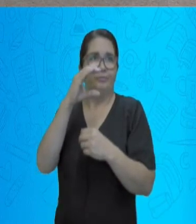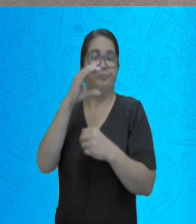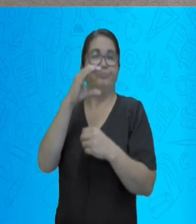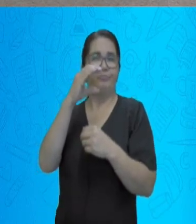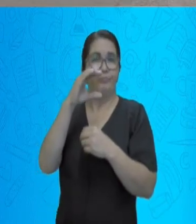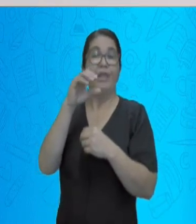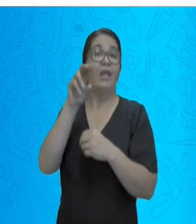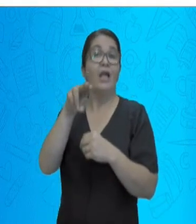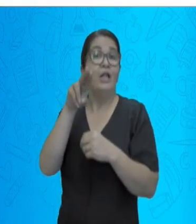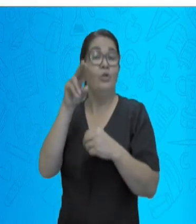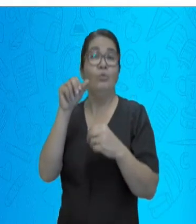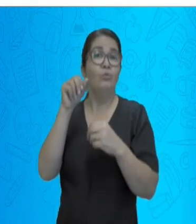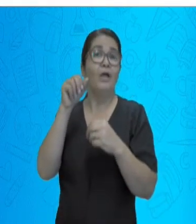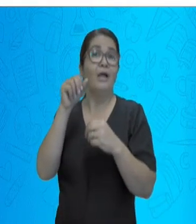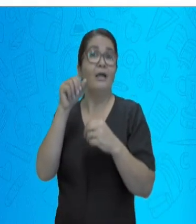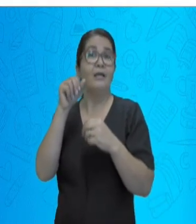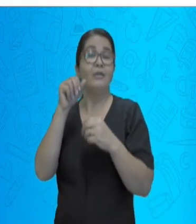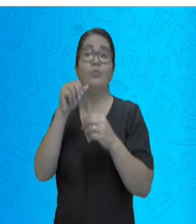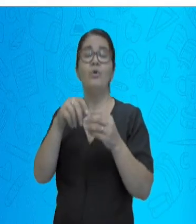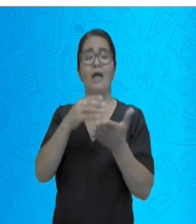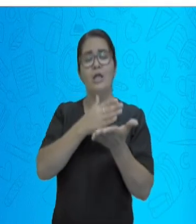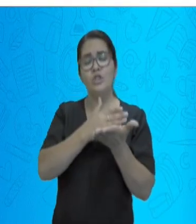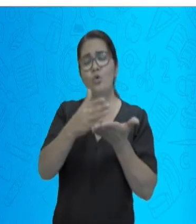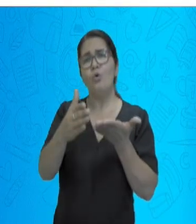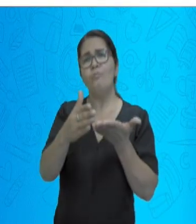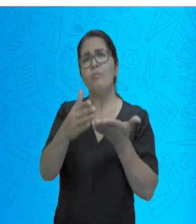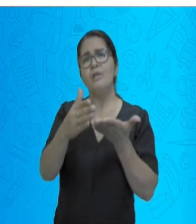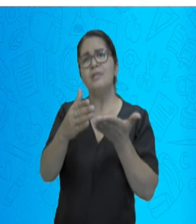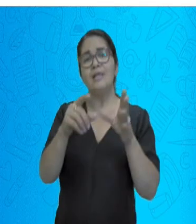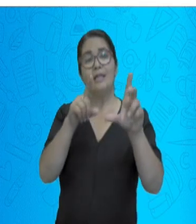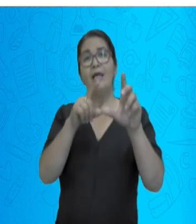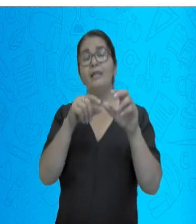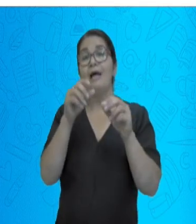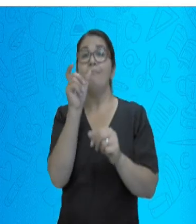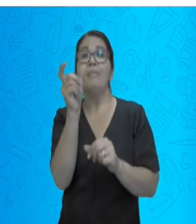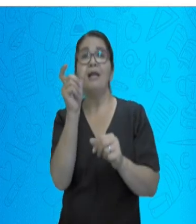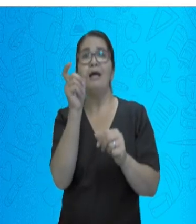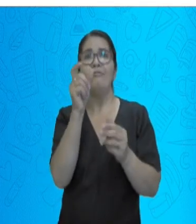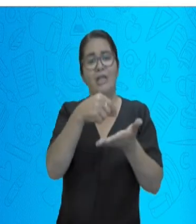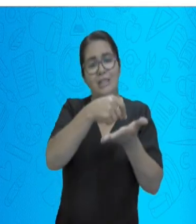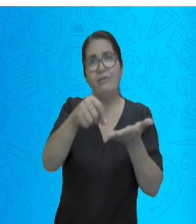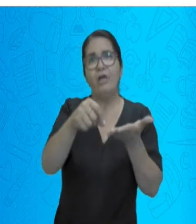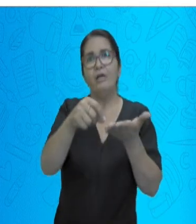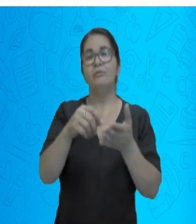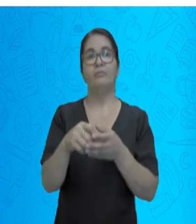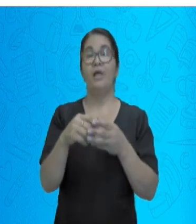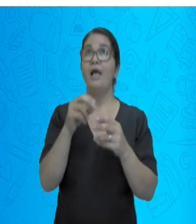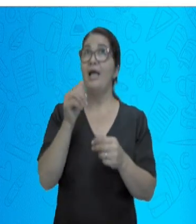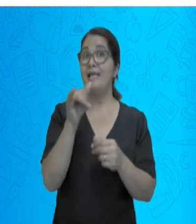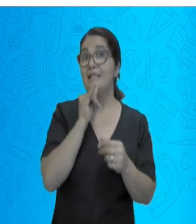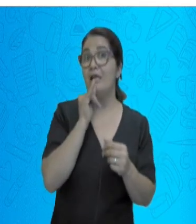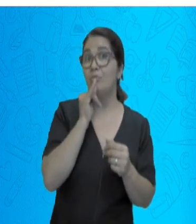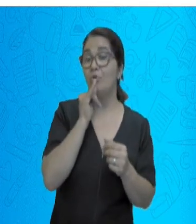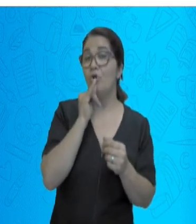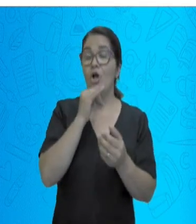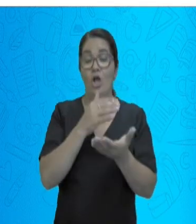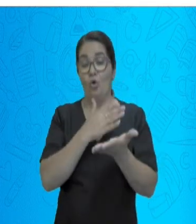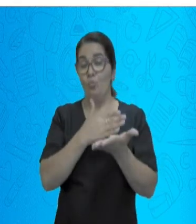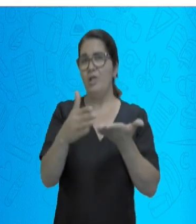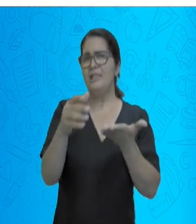cedilhado, né, nunca é usado no início de uma palavra, jamais. Começamos uma palavra usando a letra